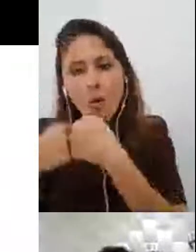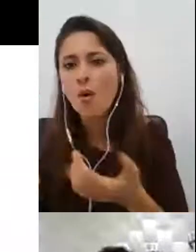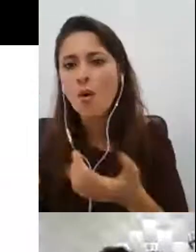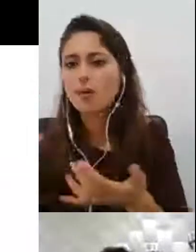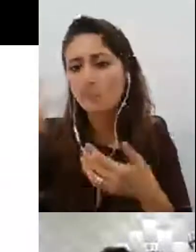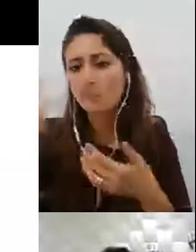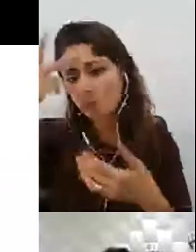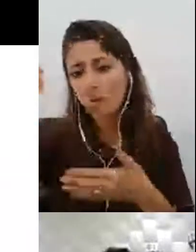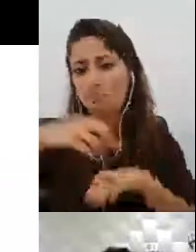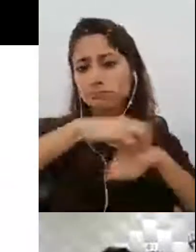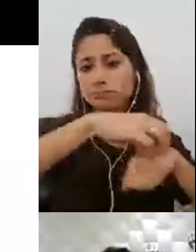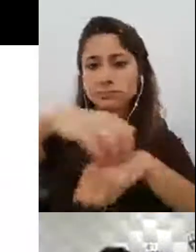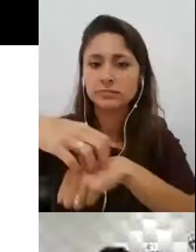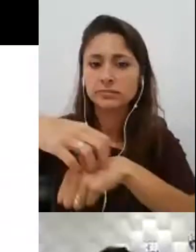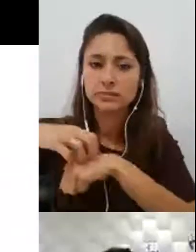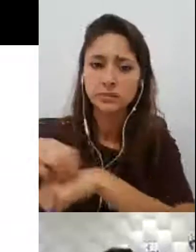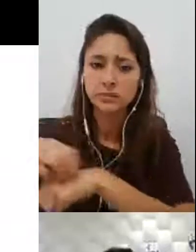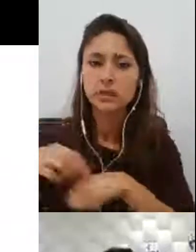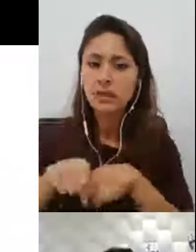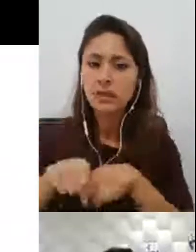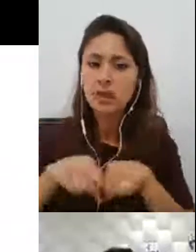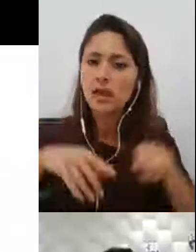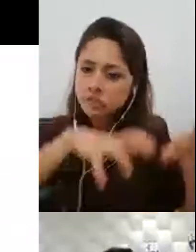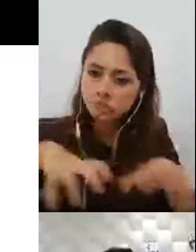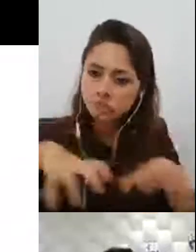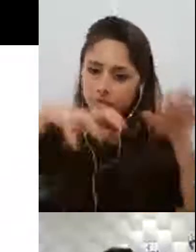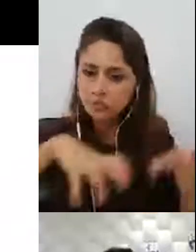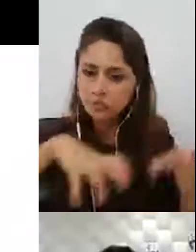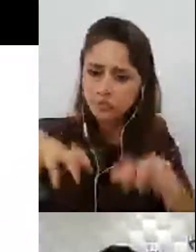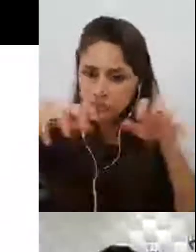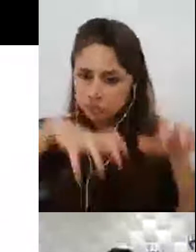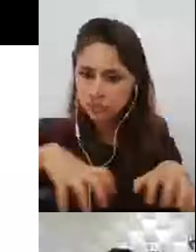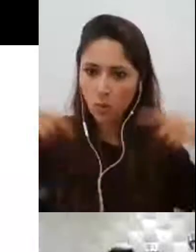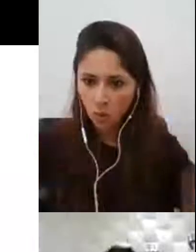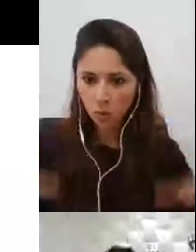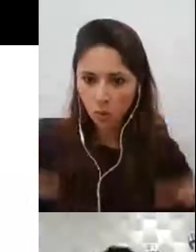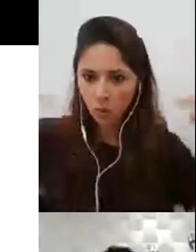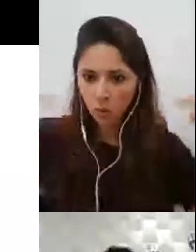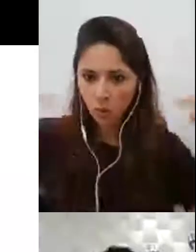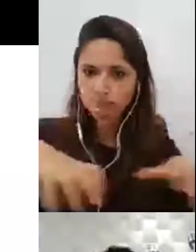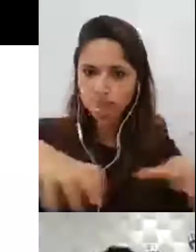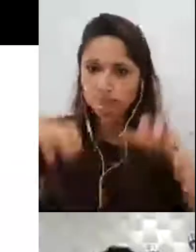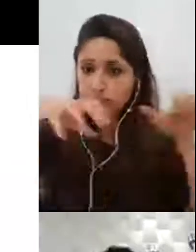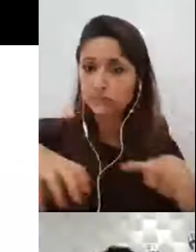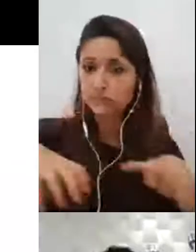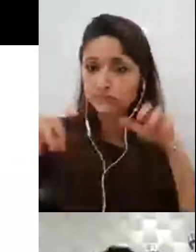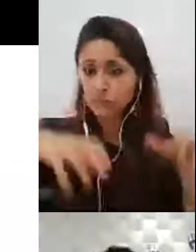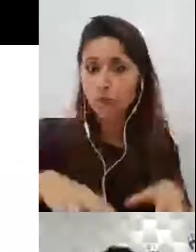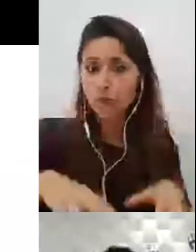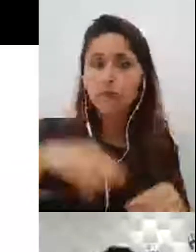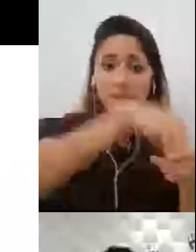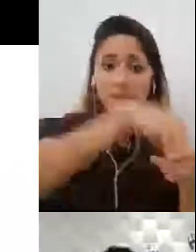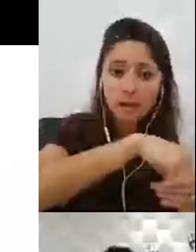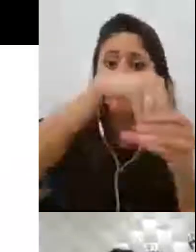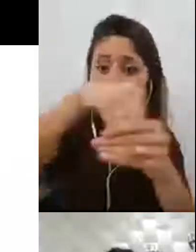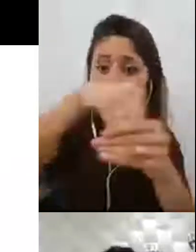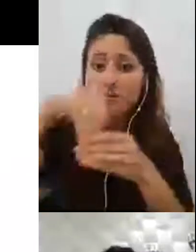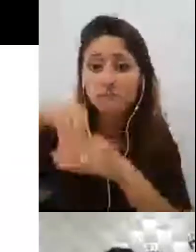movimentação, toda a parte de plantio no Brasil, então tudo isso estão os conceitos de sistemas de injeção que